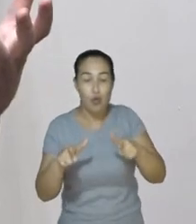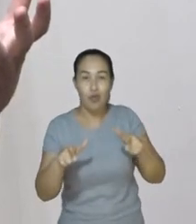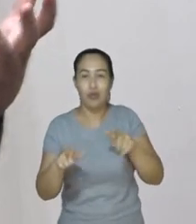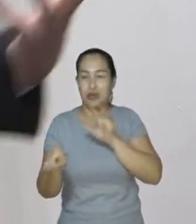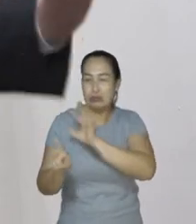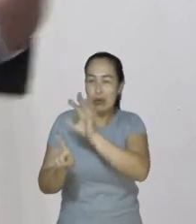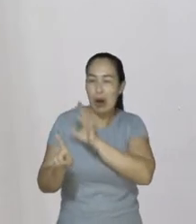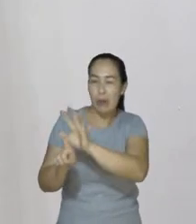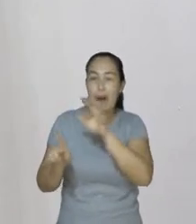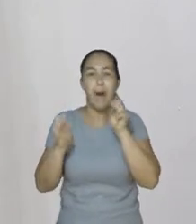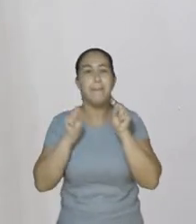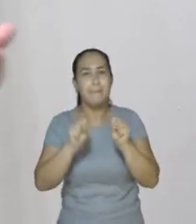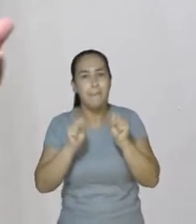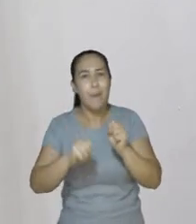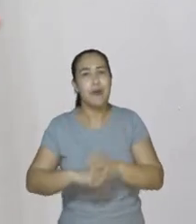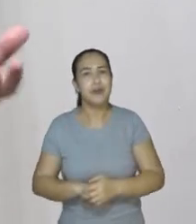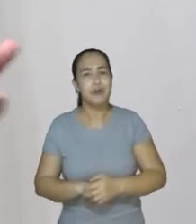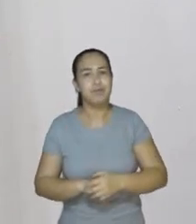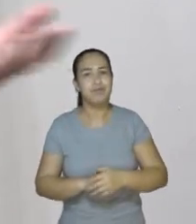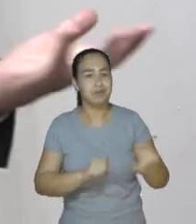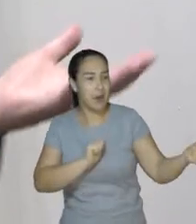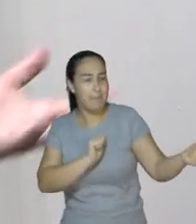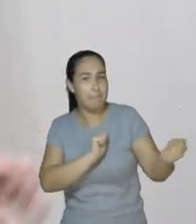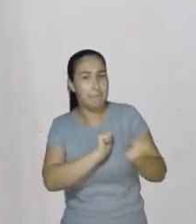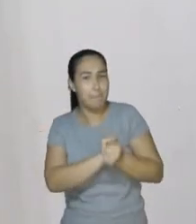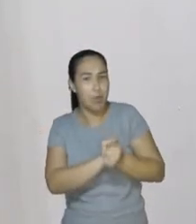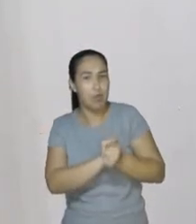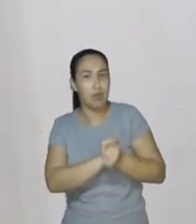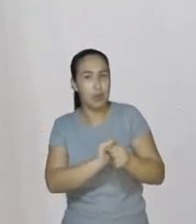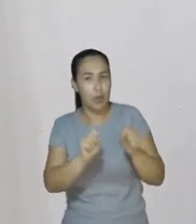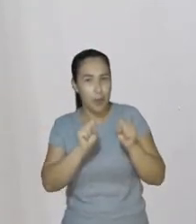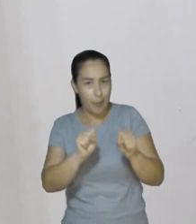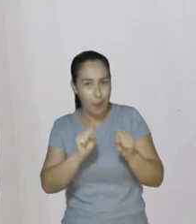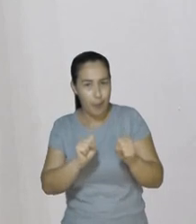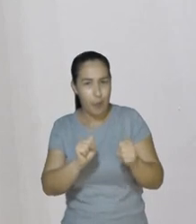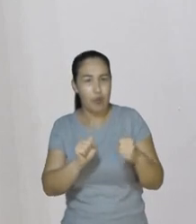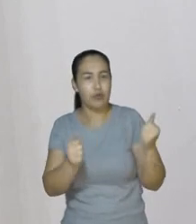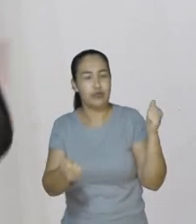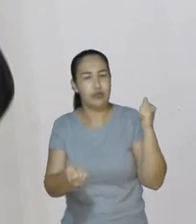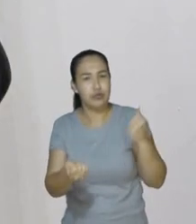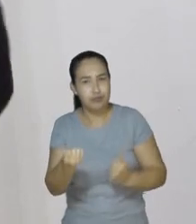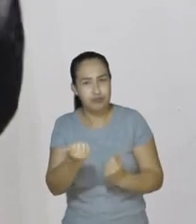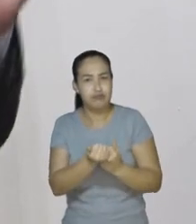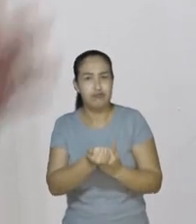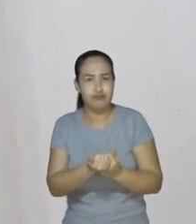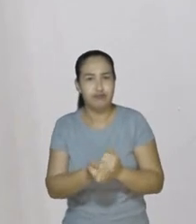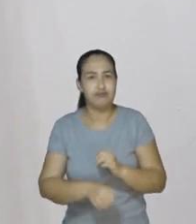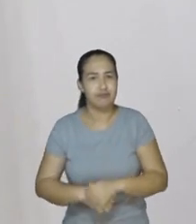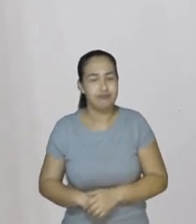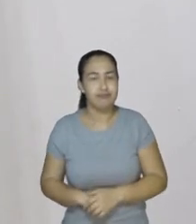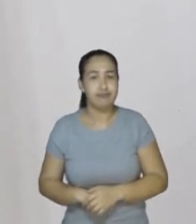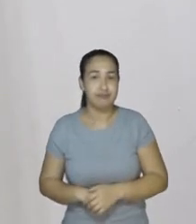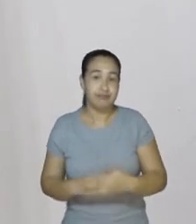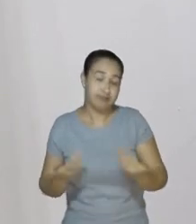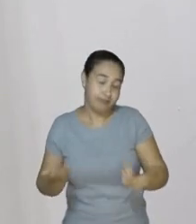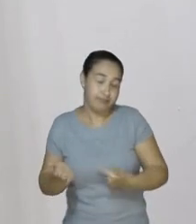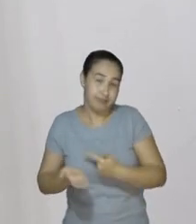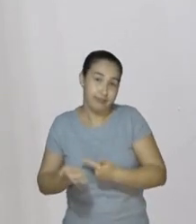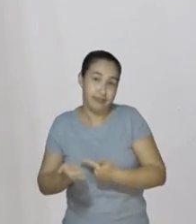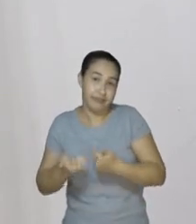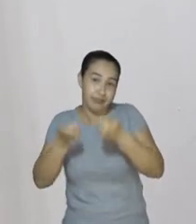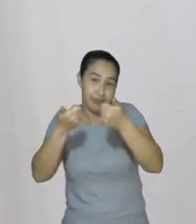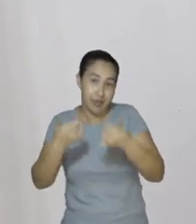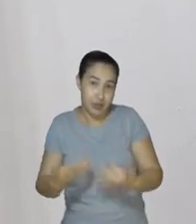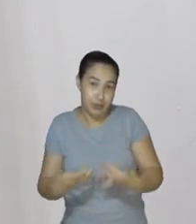de estados que se unem, e que é muito legal isso daí. Bom, eu faço essa colocação para explicar, porque